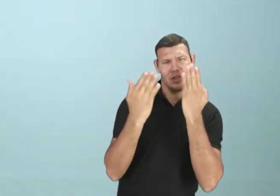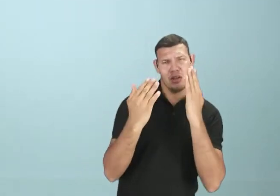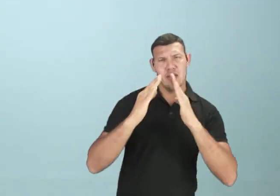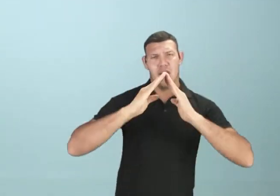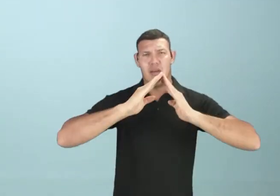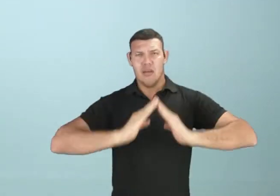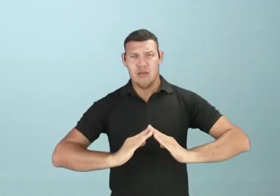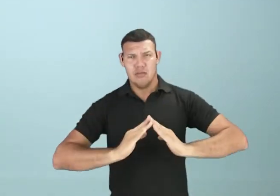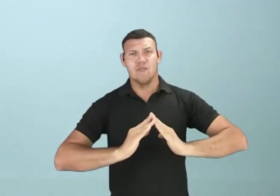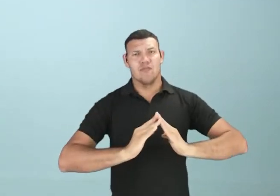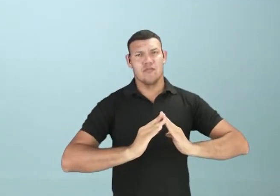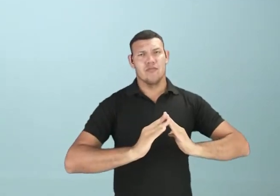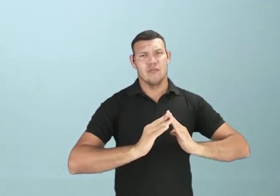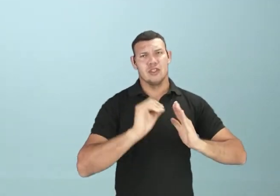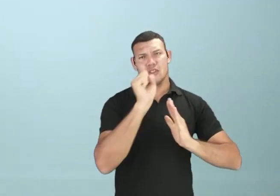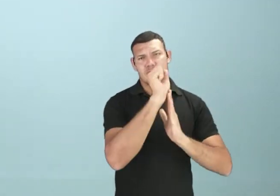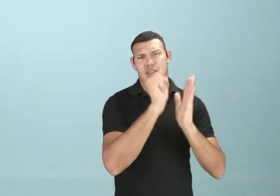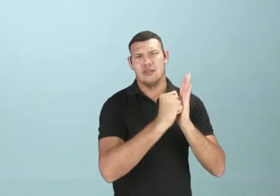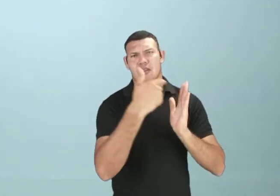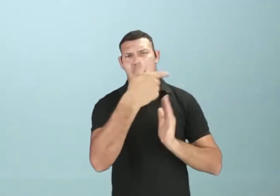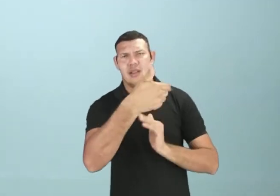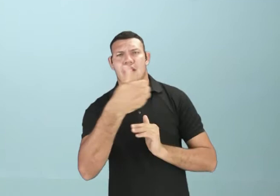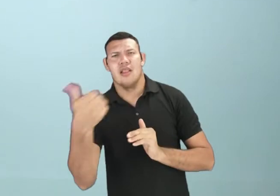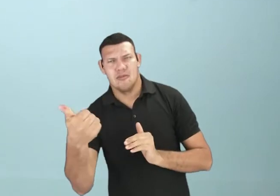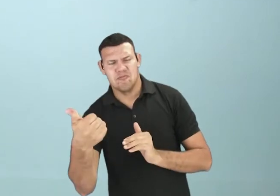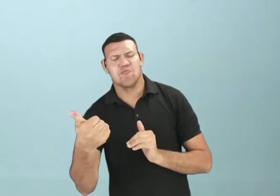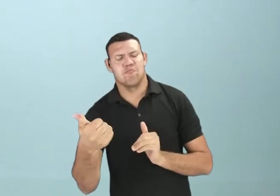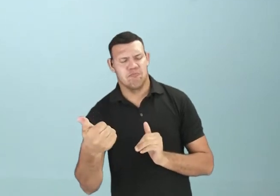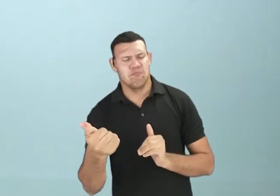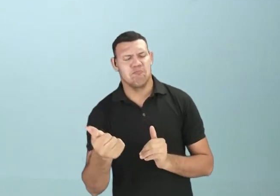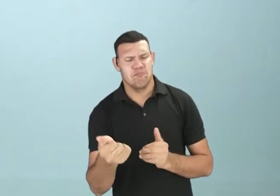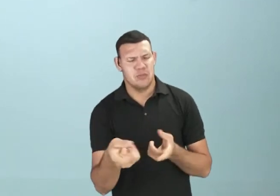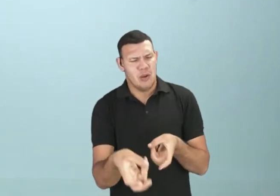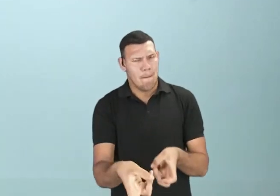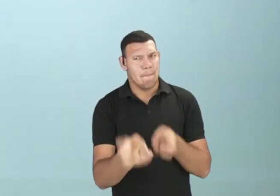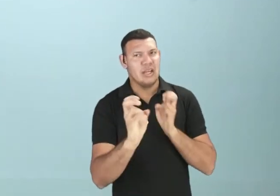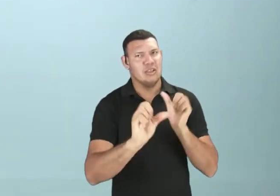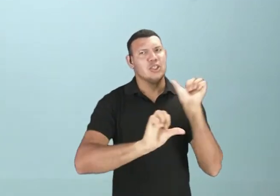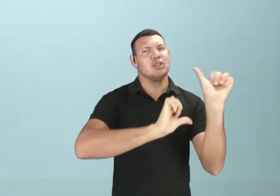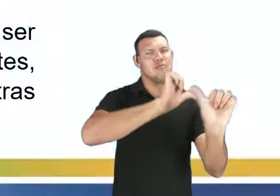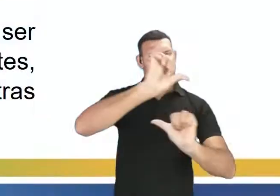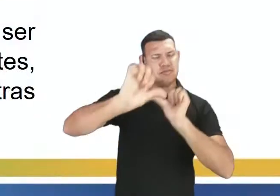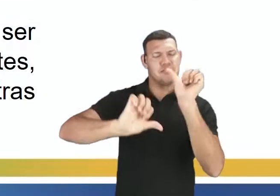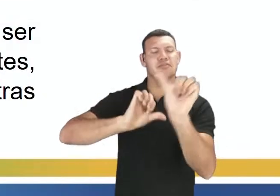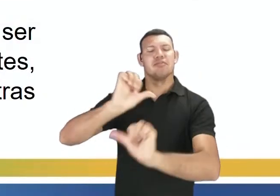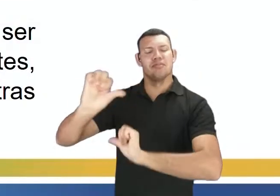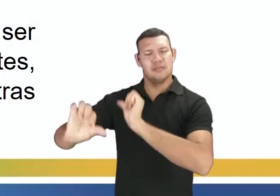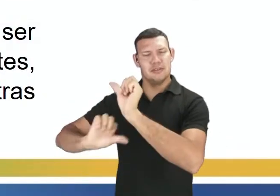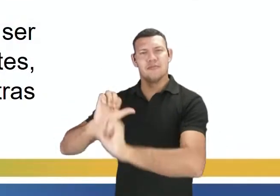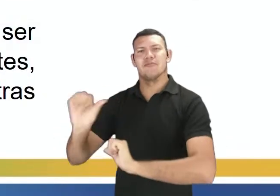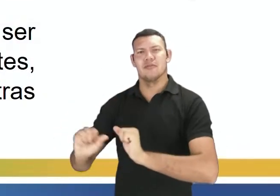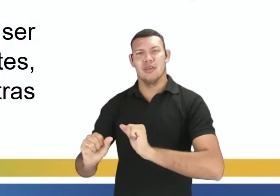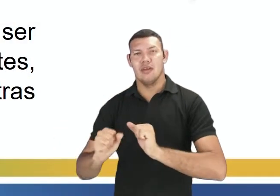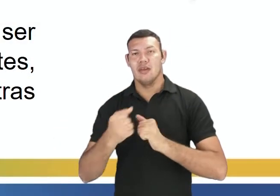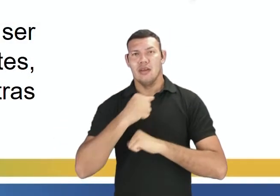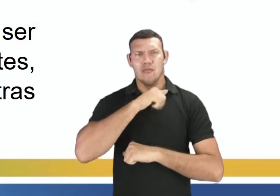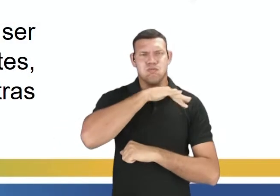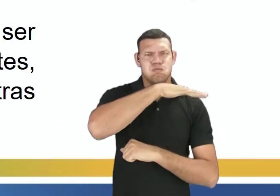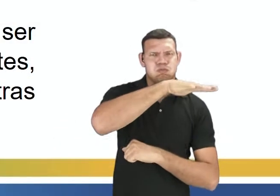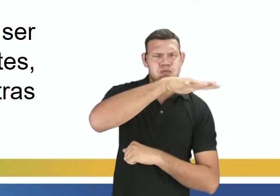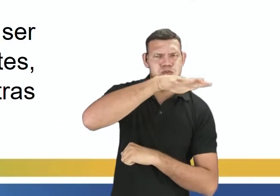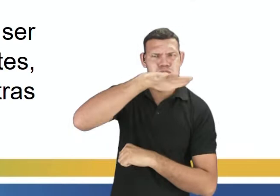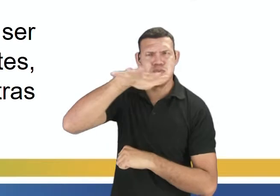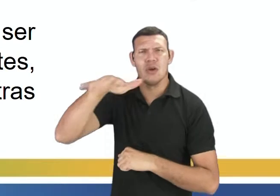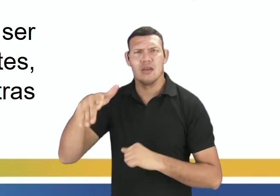moradias do século XXI, hoje atualmente, nós vemos que houve grandes transformações. Além das transformações das paisagens